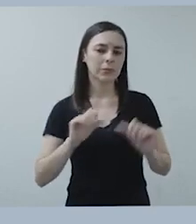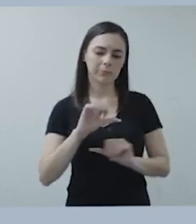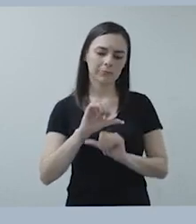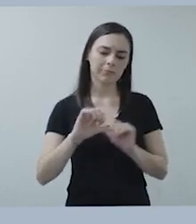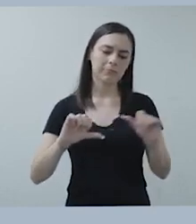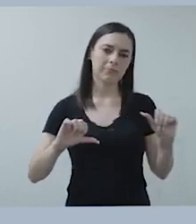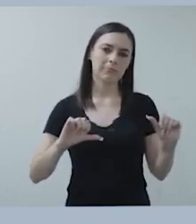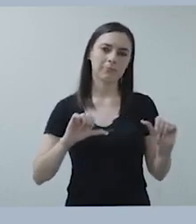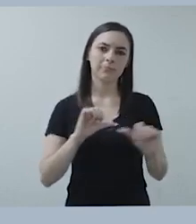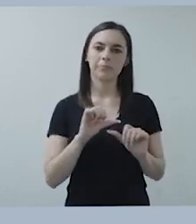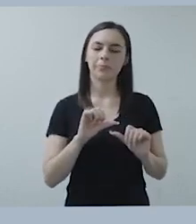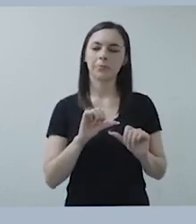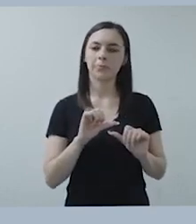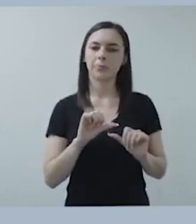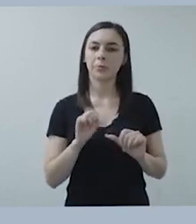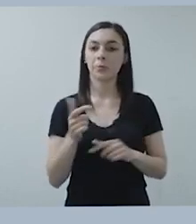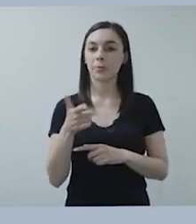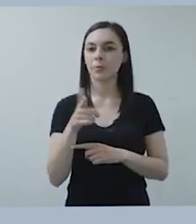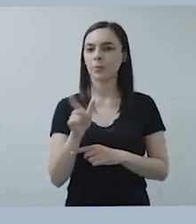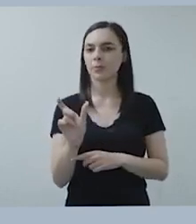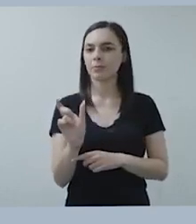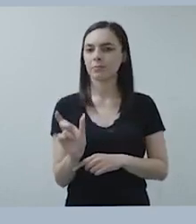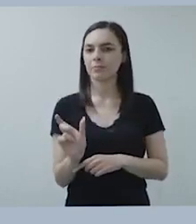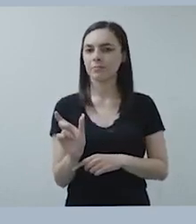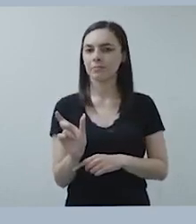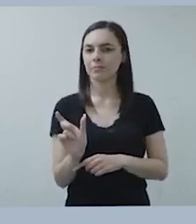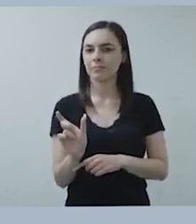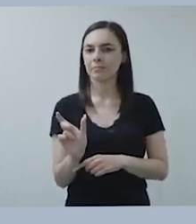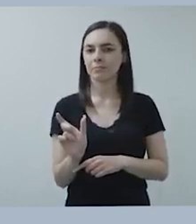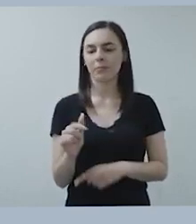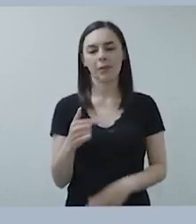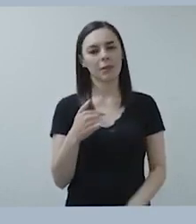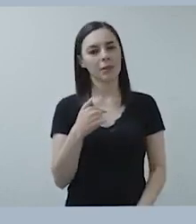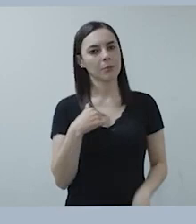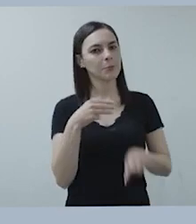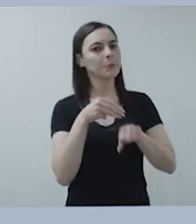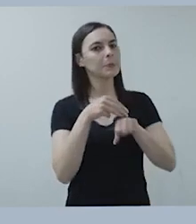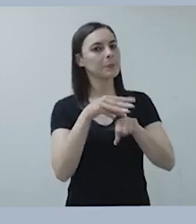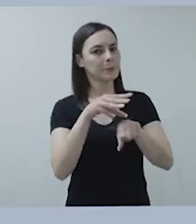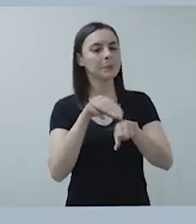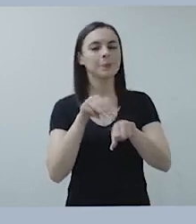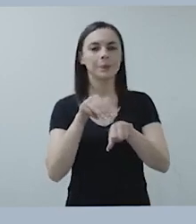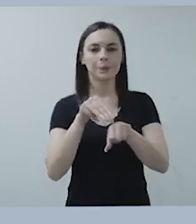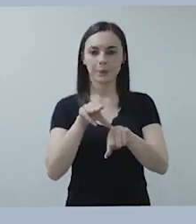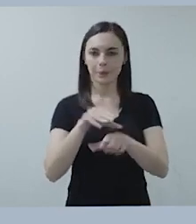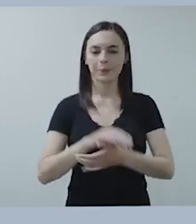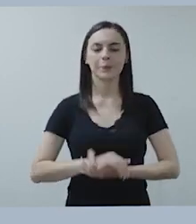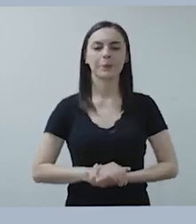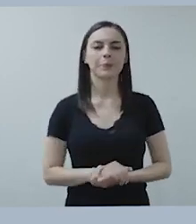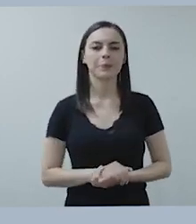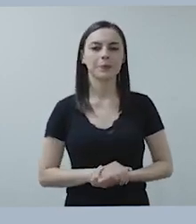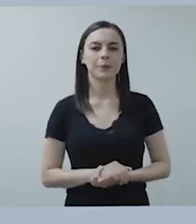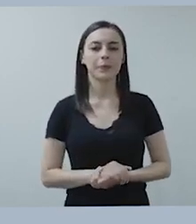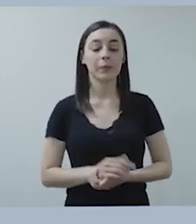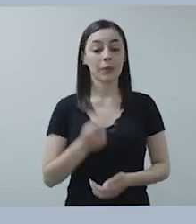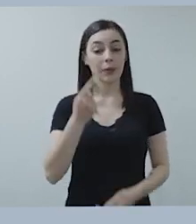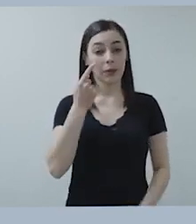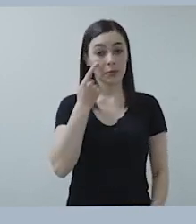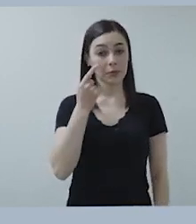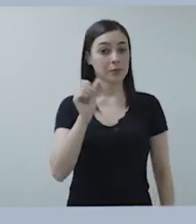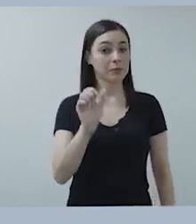para formar outra palavra. Eu tenho uma dica. Observem lá na